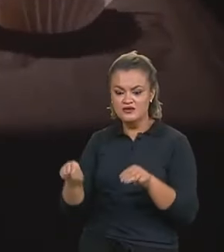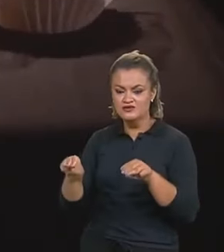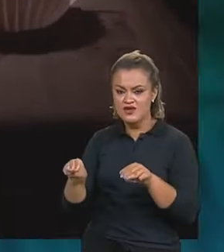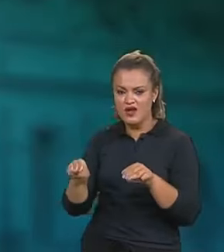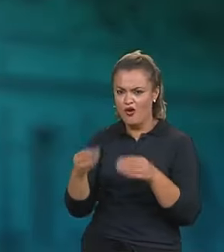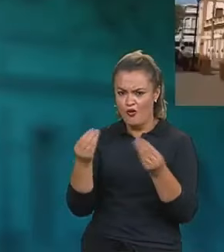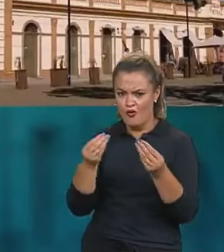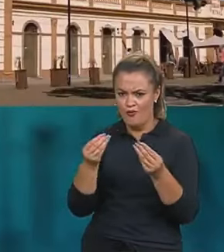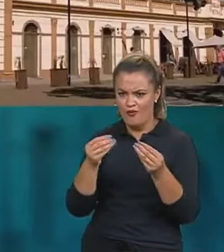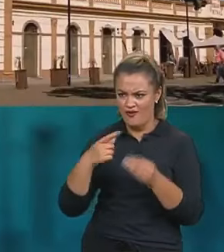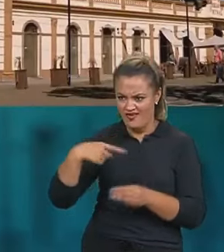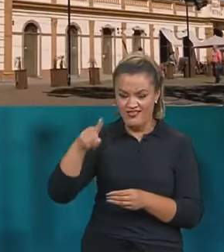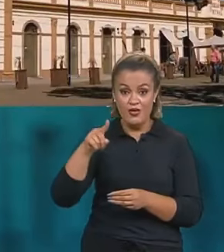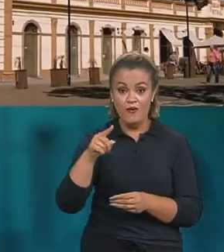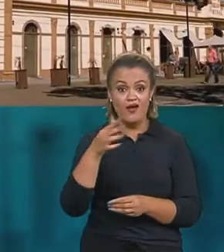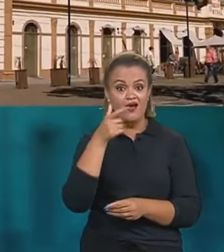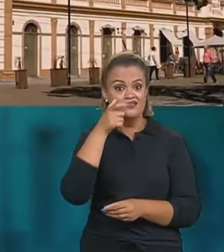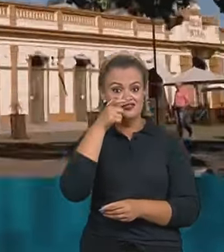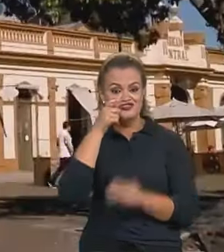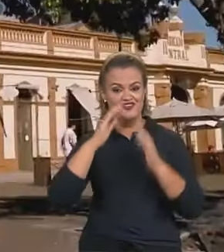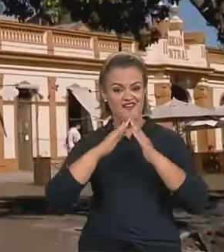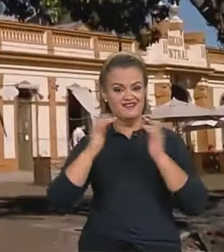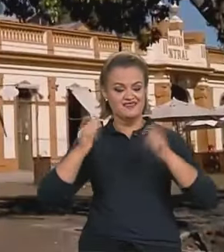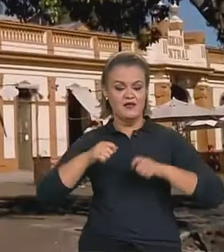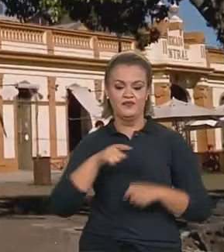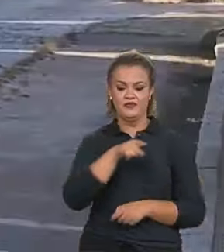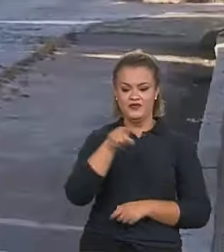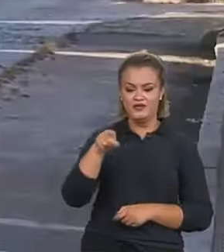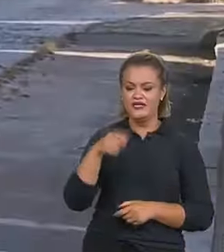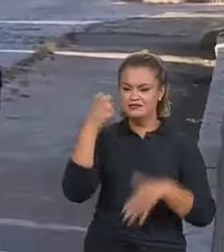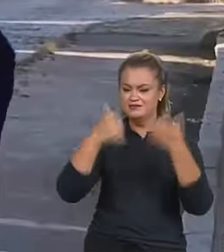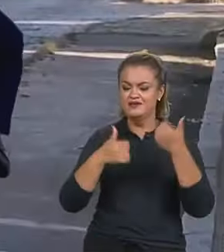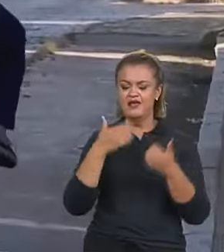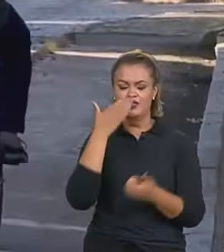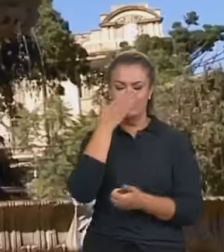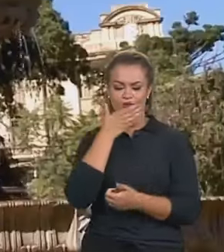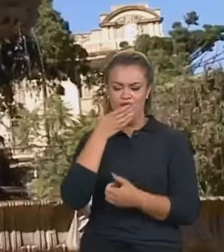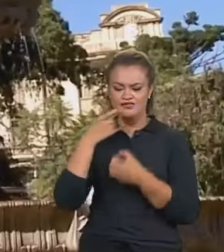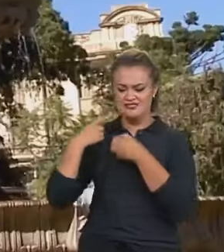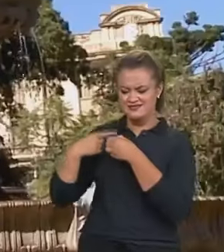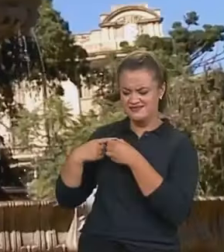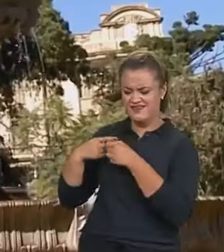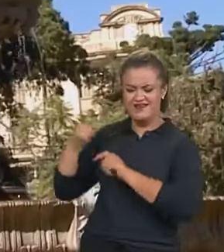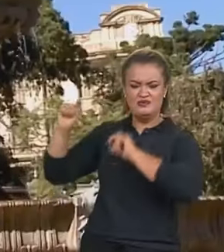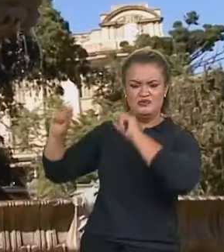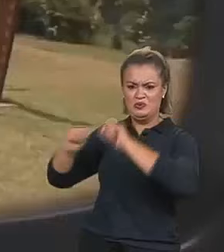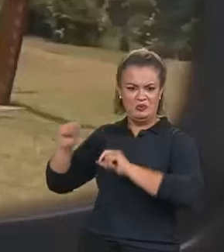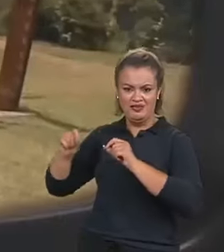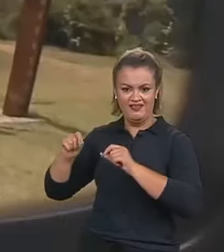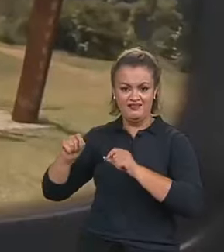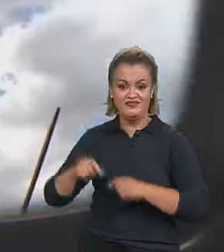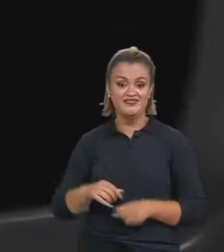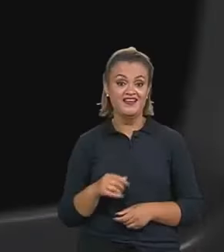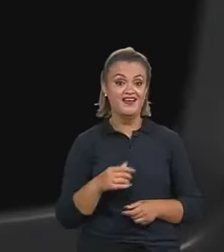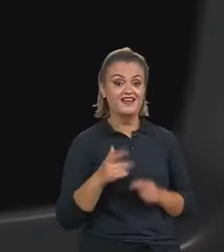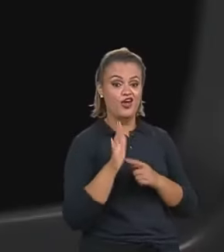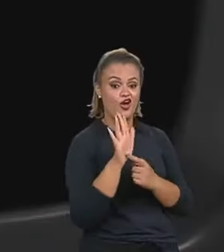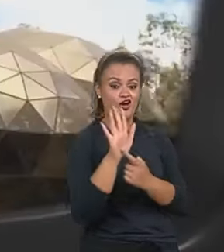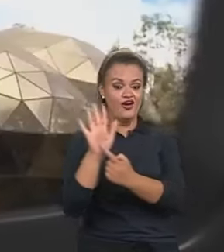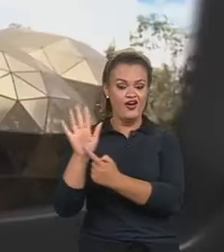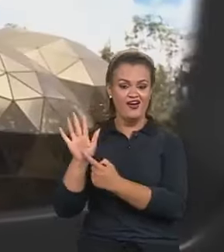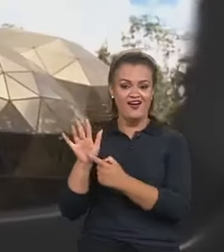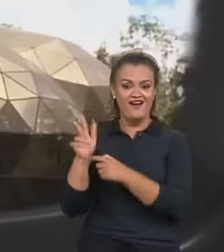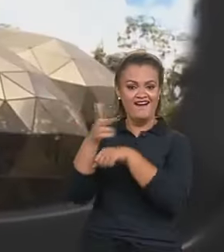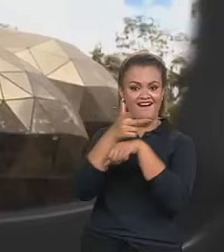sem sair de casa que a história do doce se mistura a história da cidade e sabe quem vai ganhar as